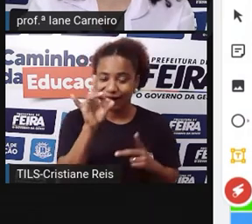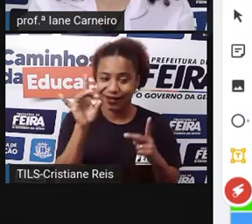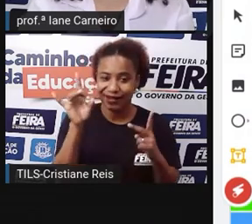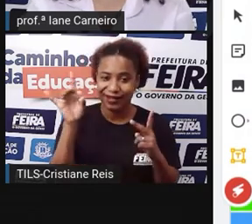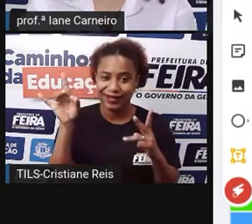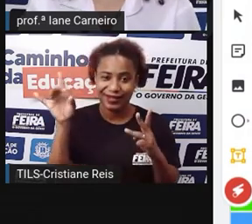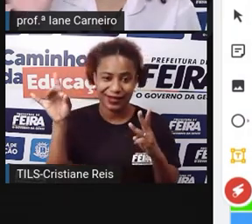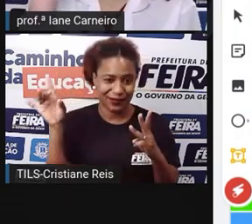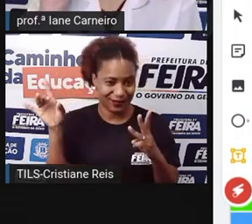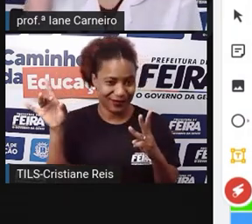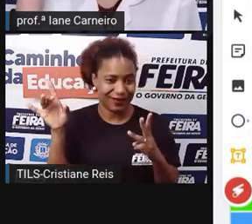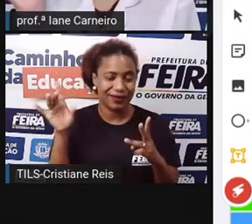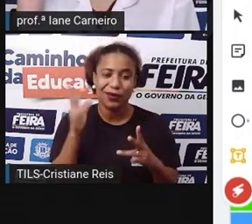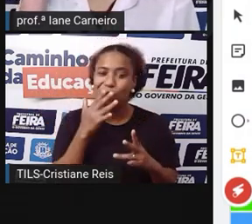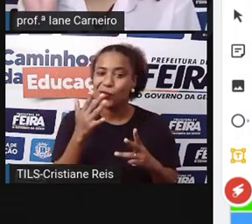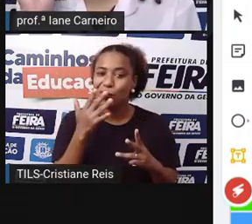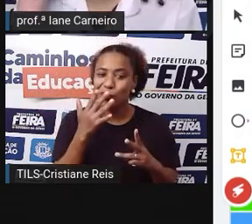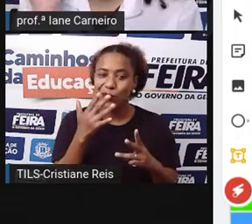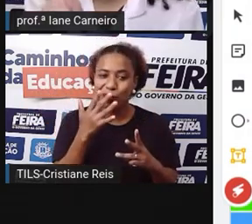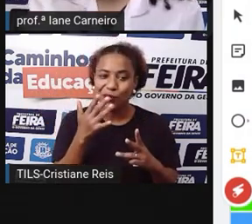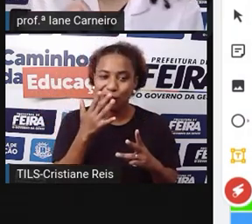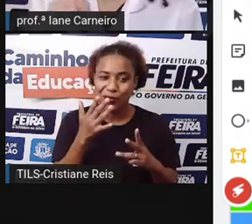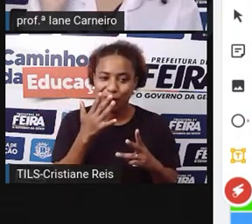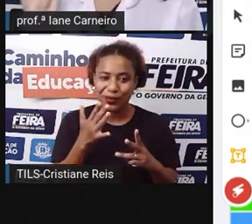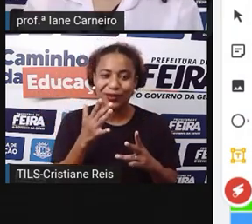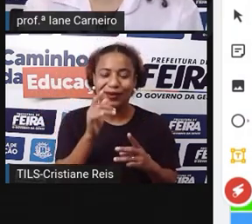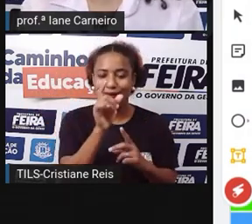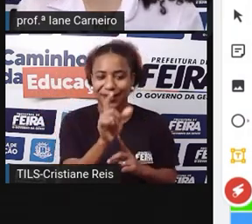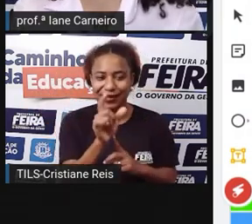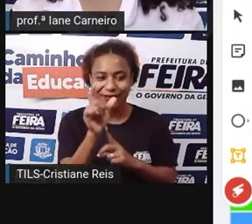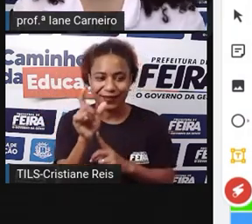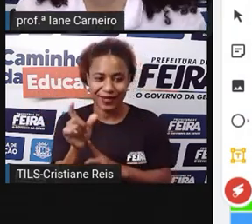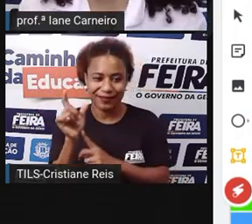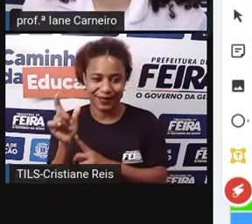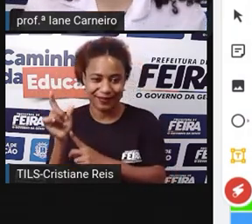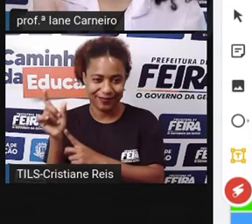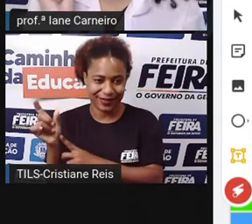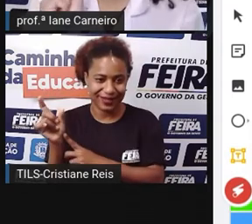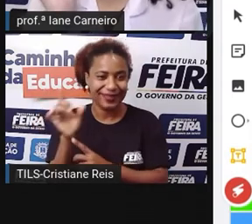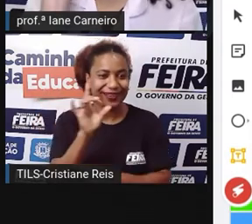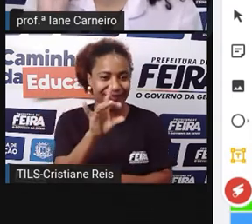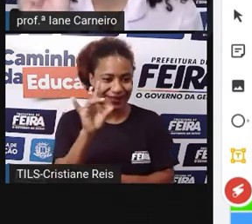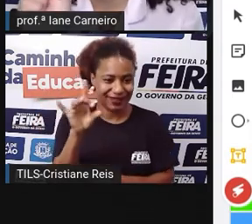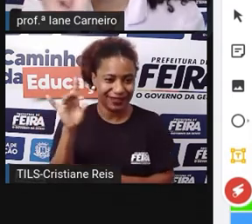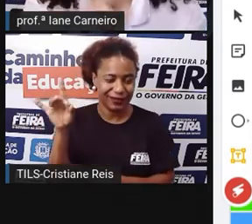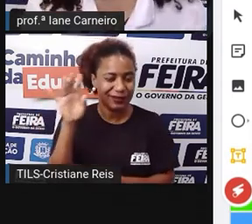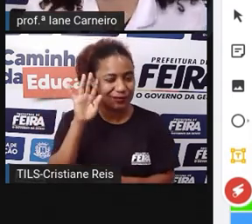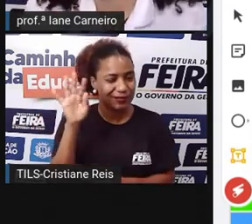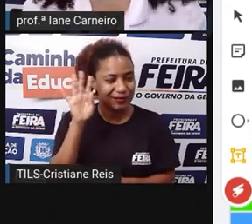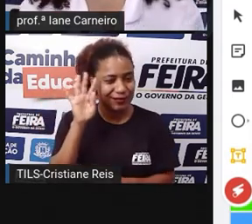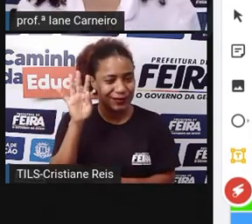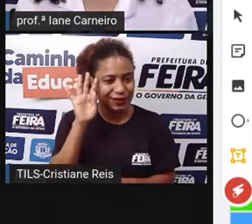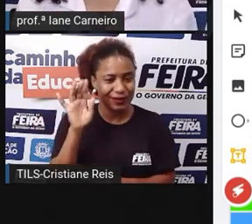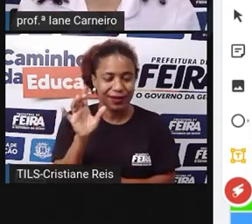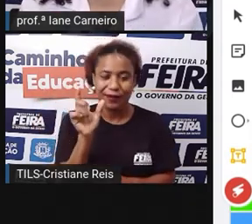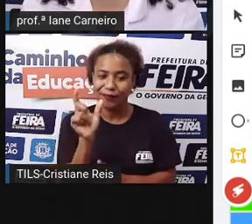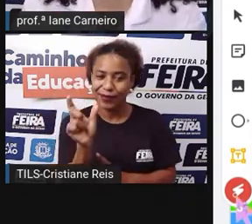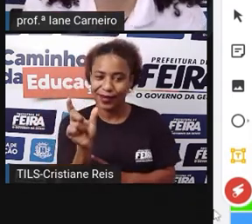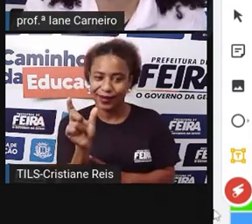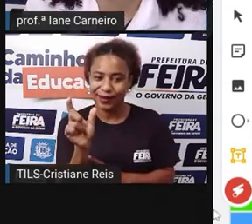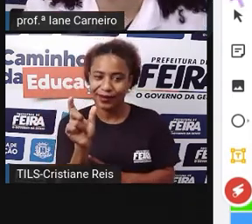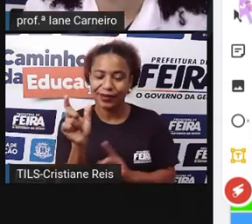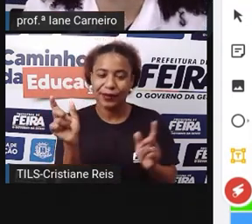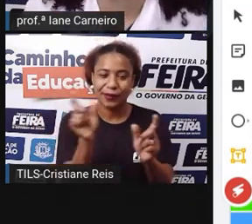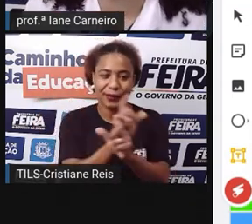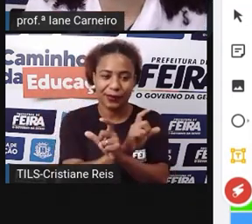de uma cor, que é para você perceber cada pedacinho da palavra, tá bom? E refletir sobre a posição de cada uma delas